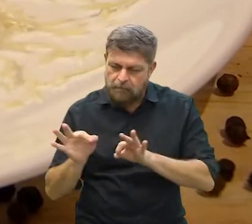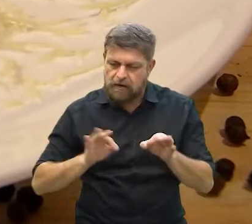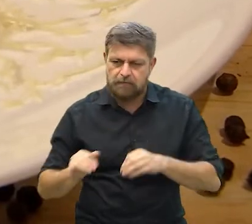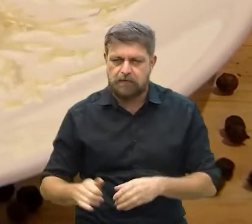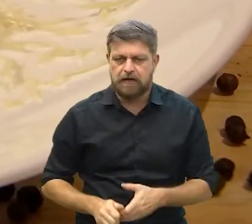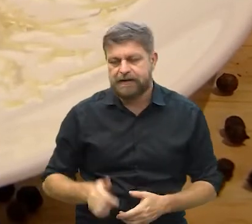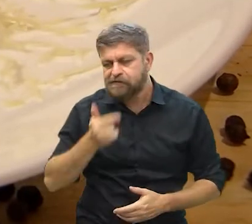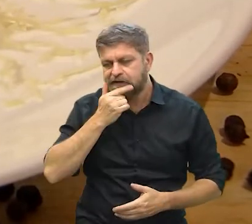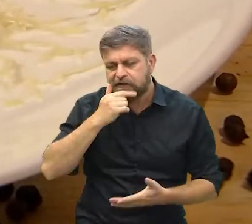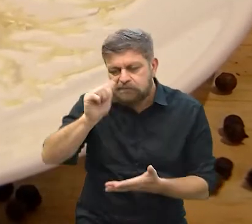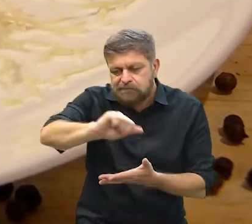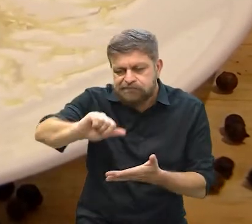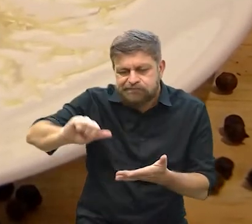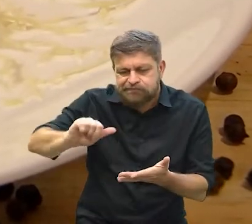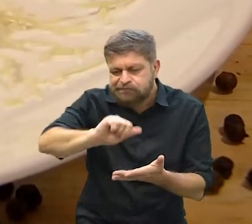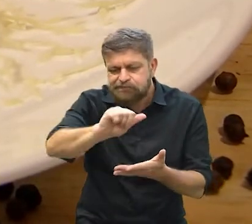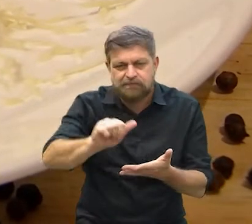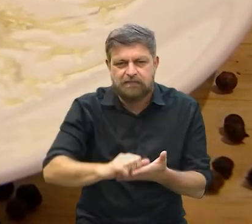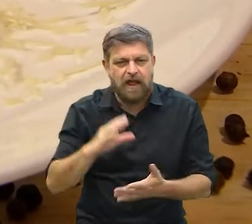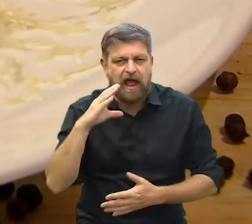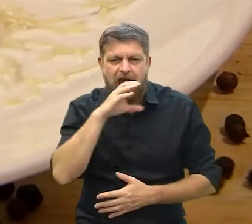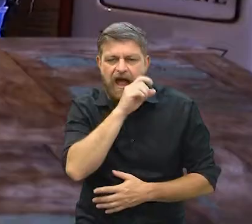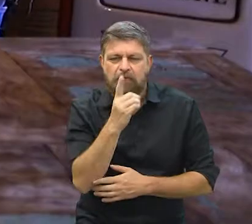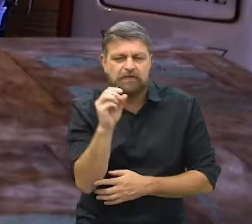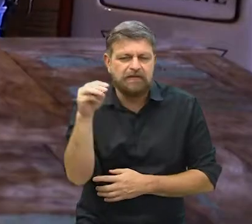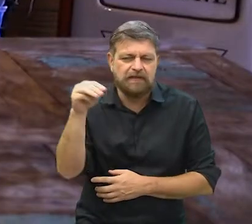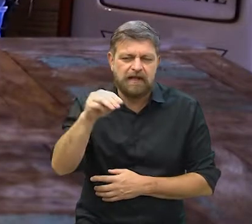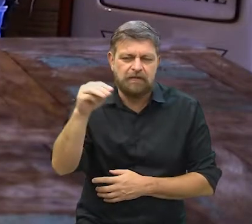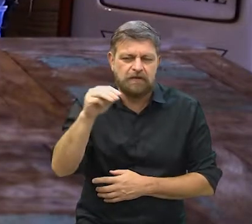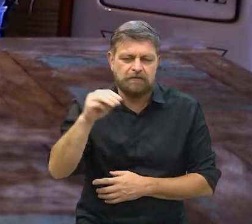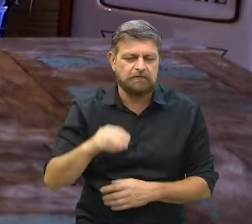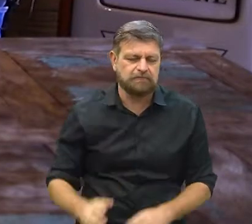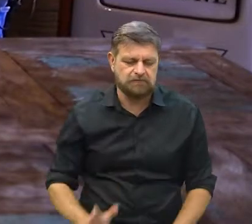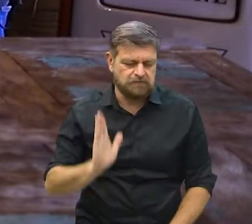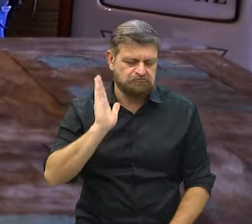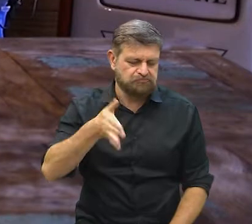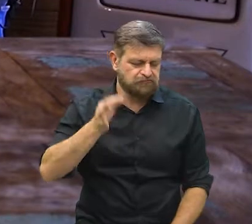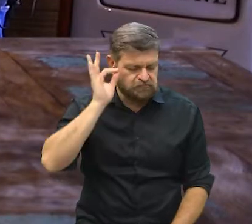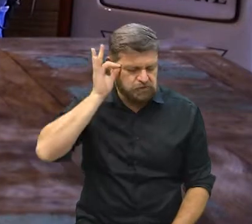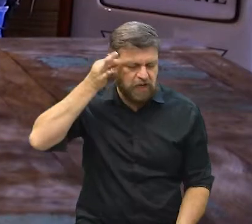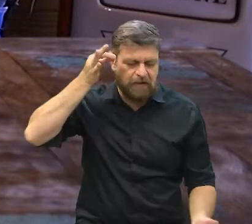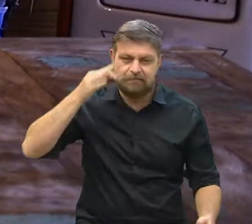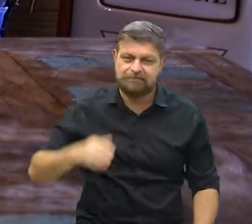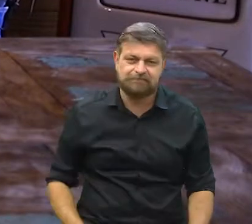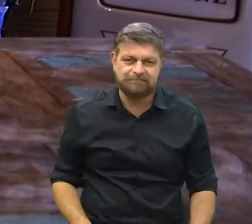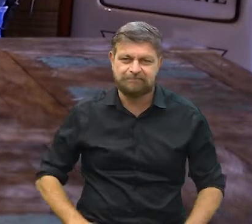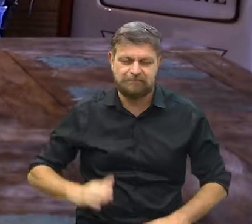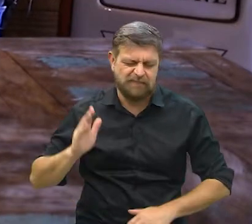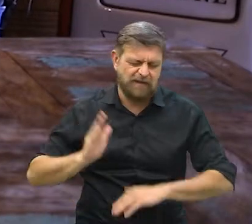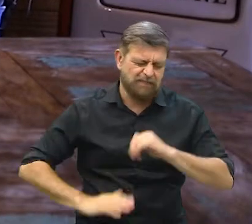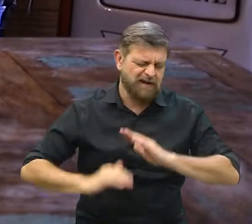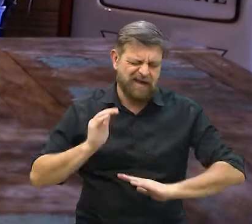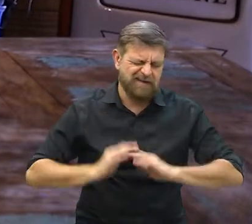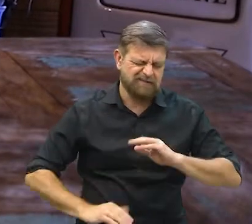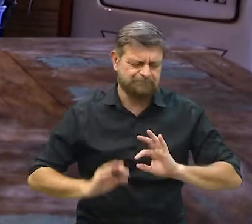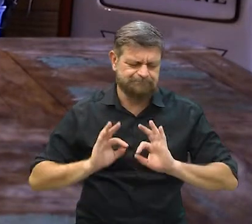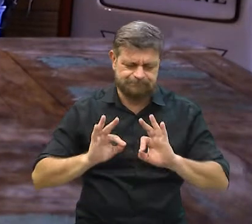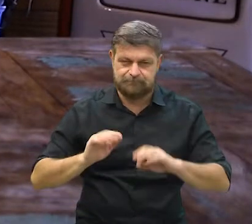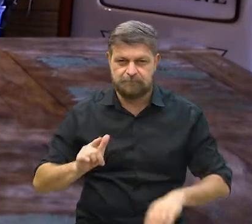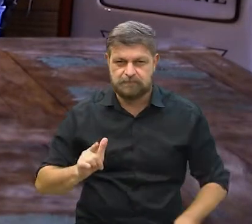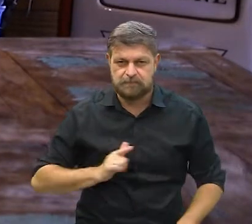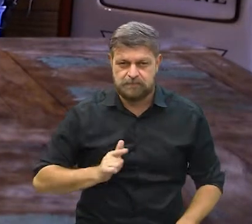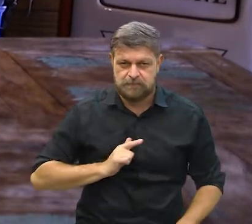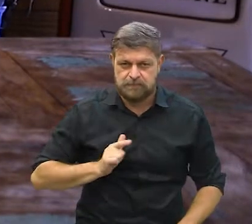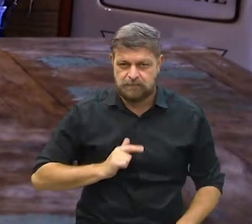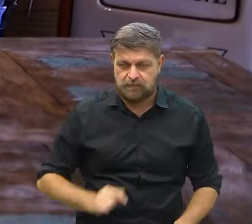esse rapidinho, dá 10 minutos para fazer um. É Nem muito isso, 10 minutos. prático, né? Muito prático, Muito muito prático. rápido, E dá pra gente usar